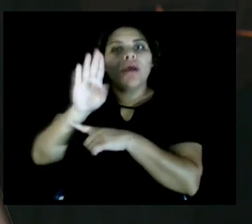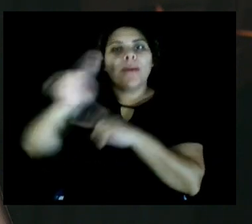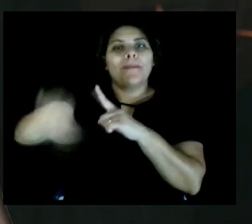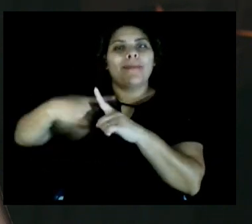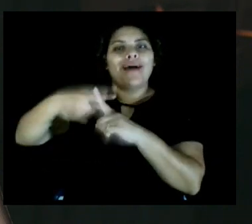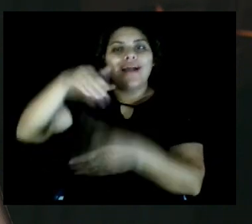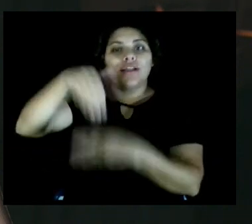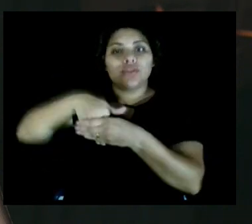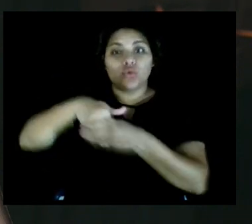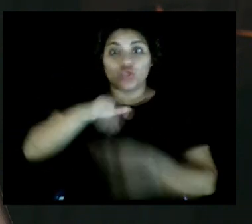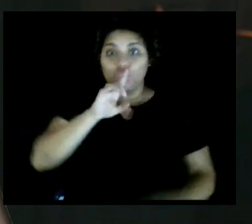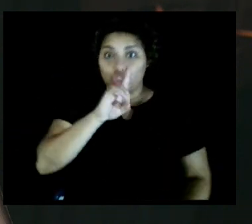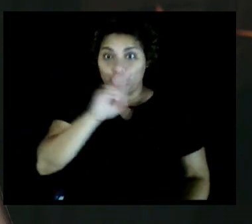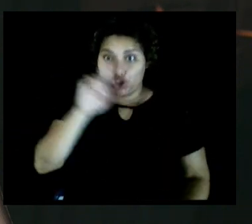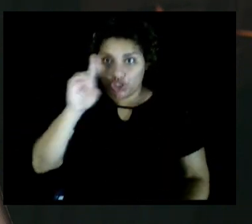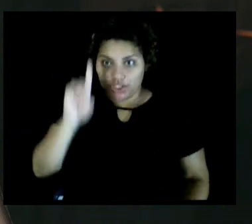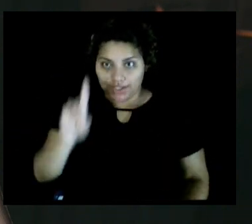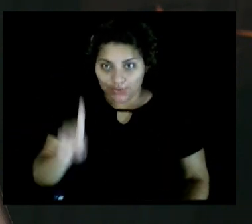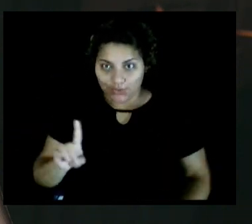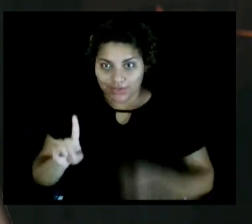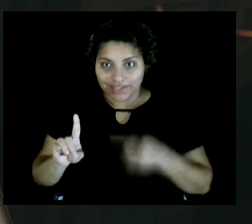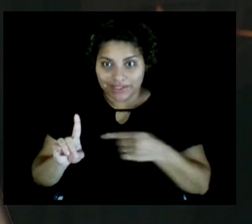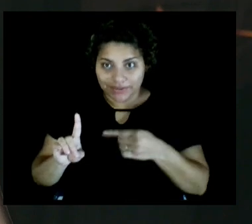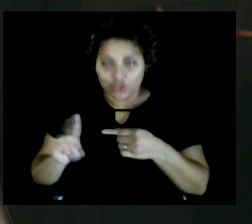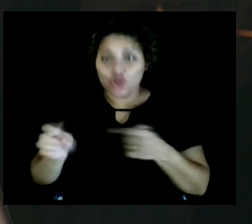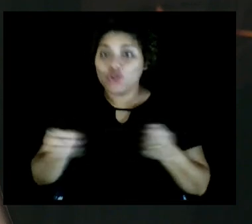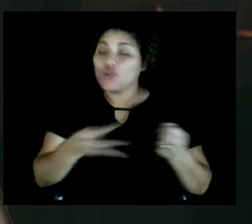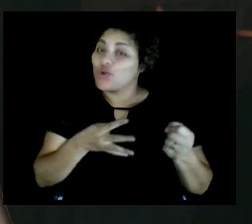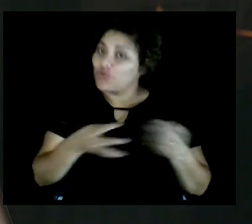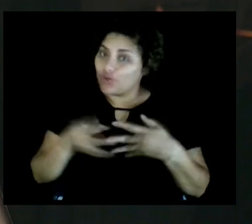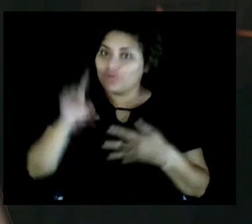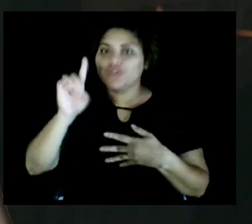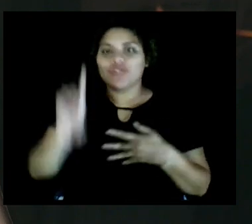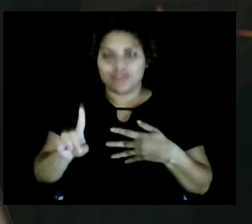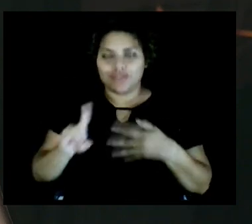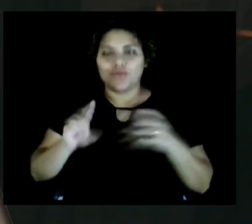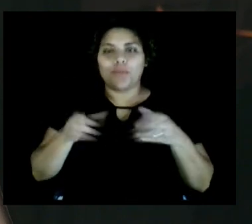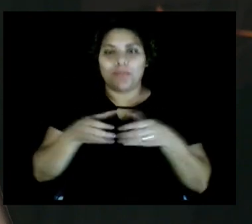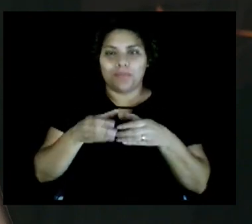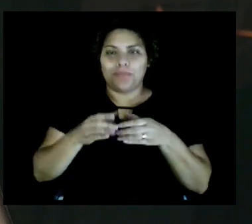diretoria dos novos diretores para o biênio